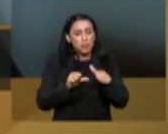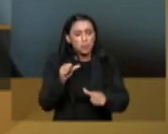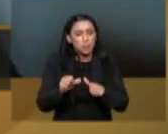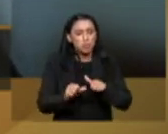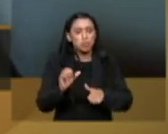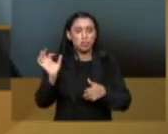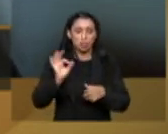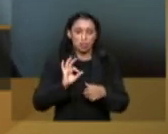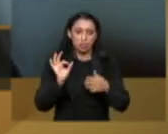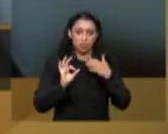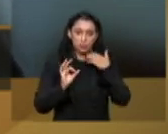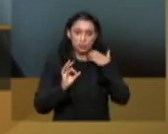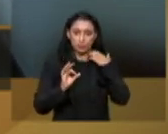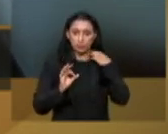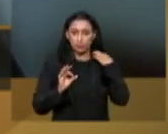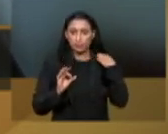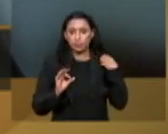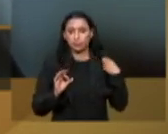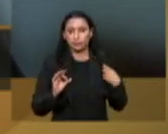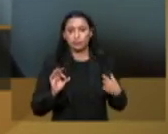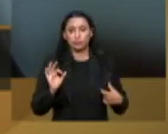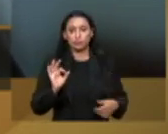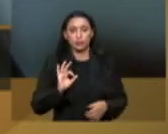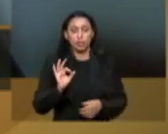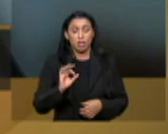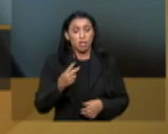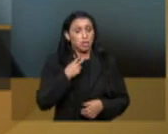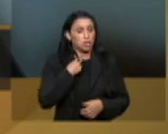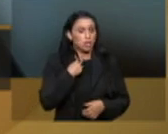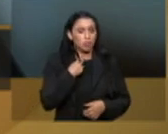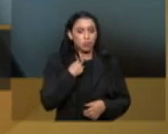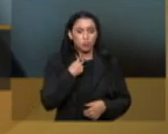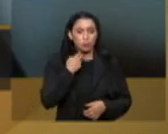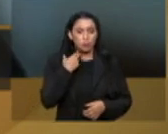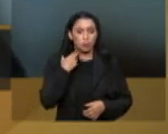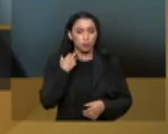termos ali previstos, não pode superar